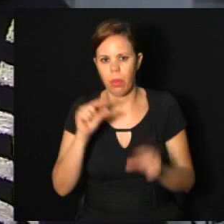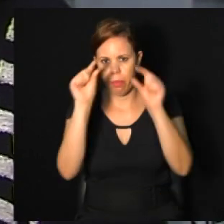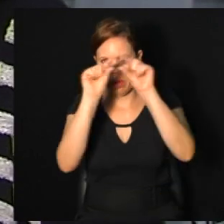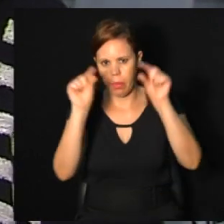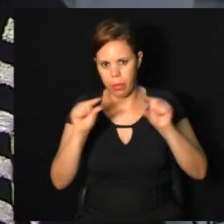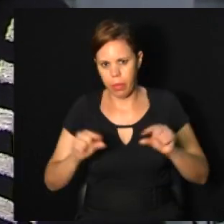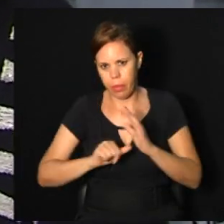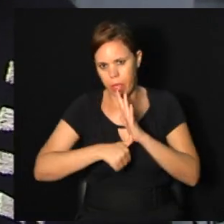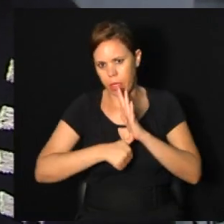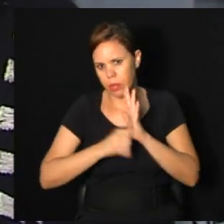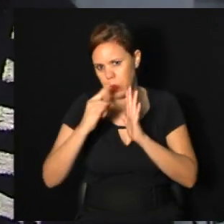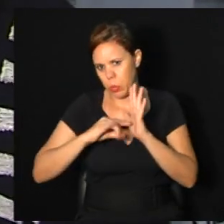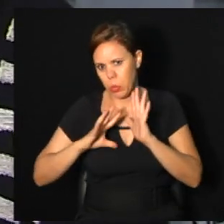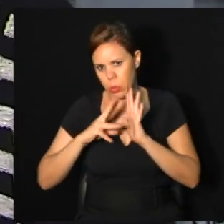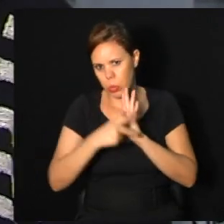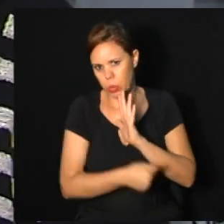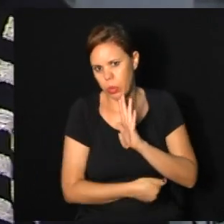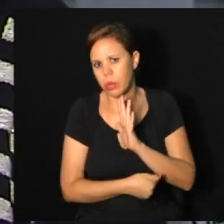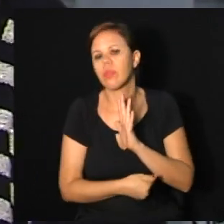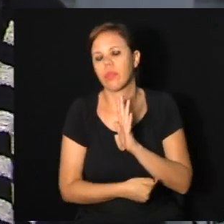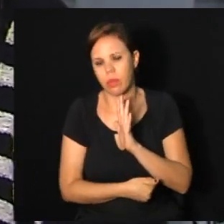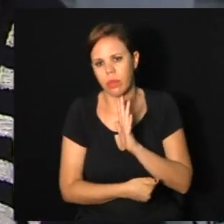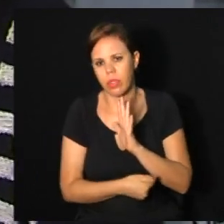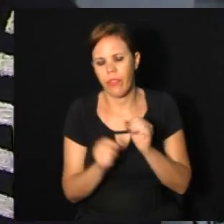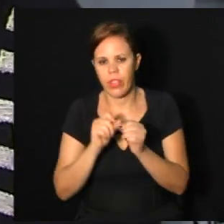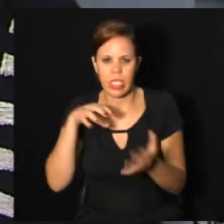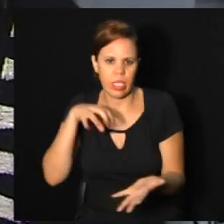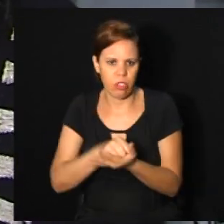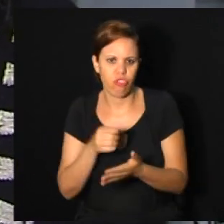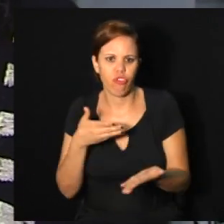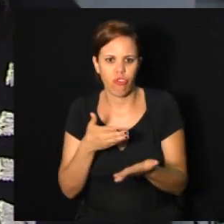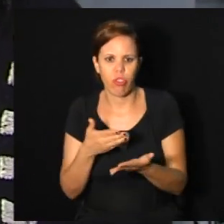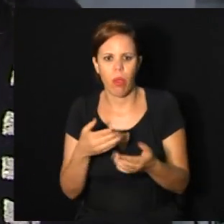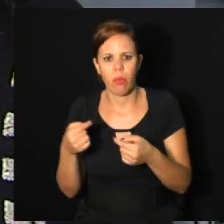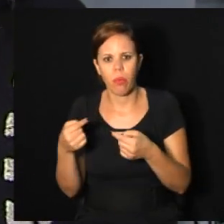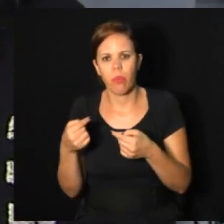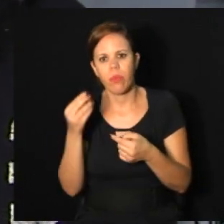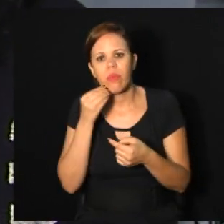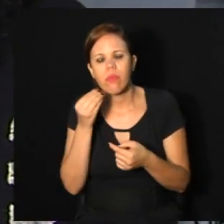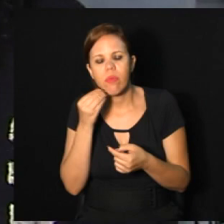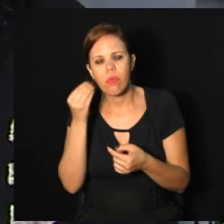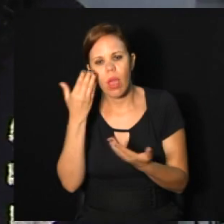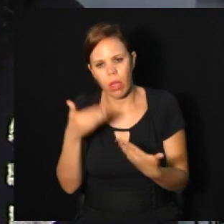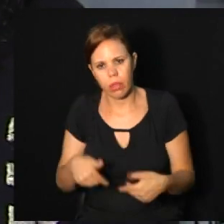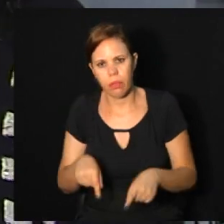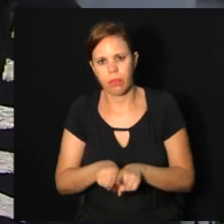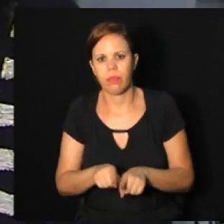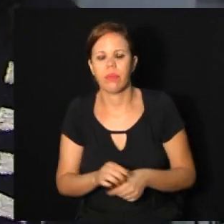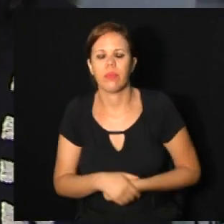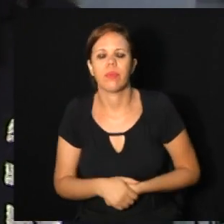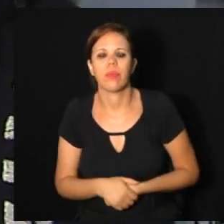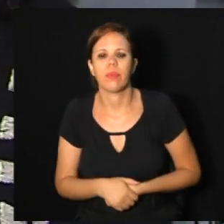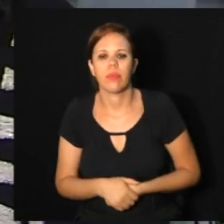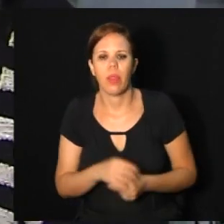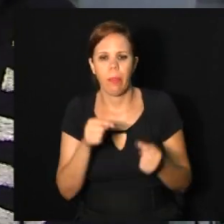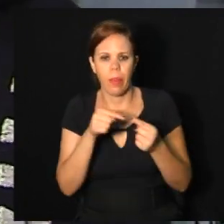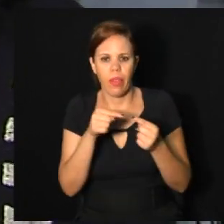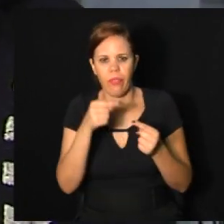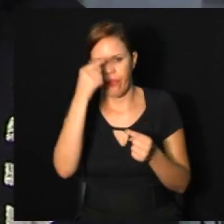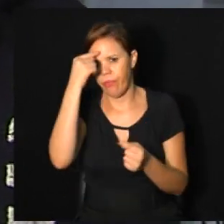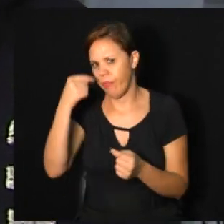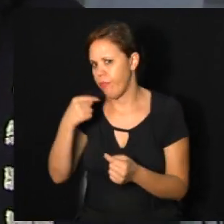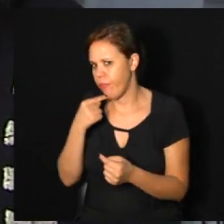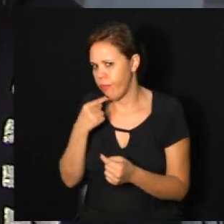carteira de trabalho e cartão do PIS. Fazendo o seu cadastro, ele já passa a concorrer às oportunidades que estejam em seu perfil. E aí, para quem se interessar,